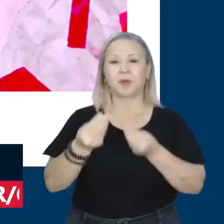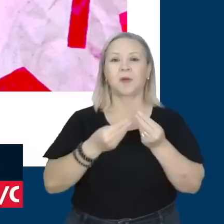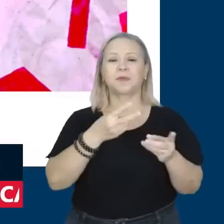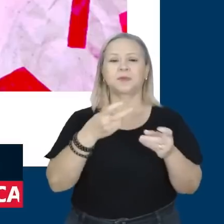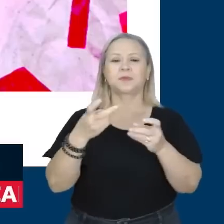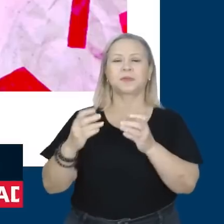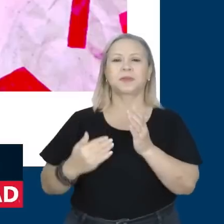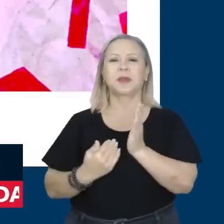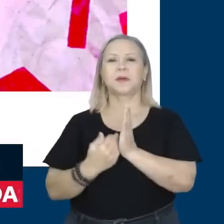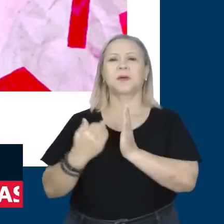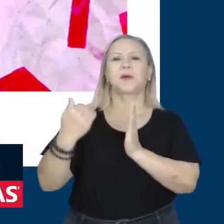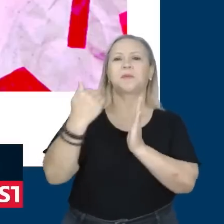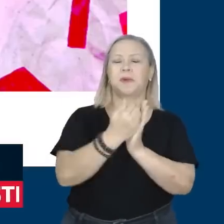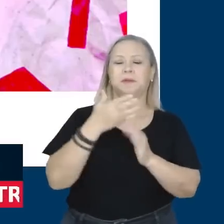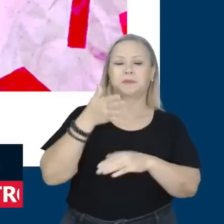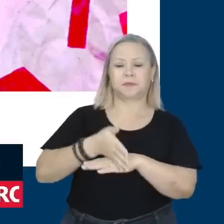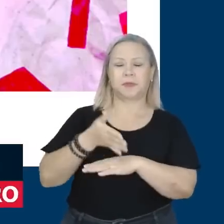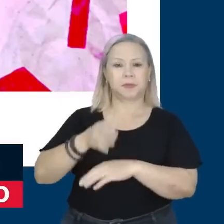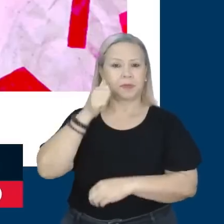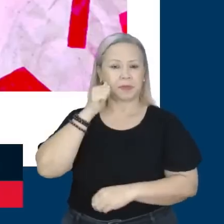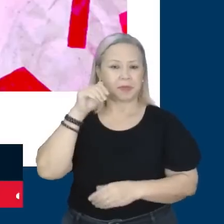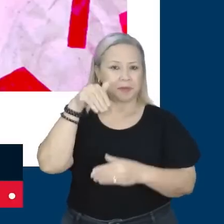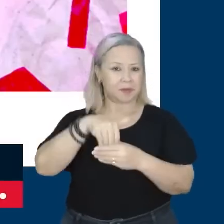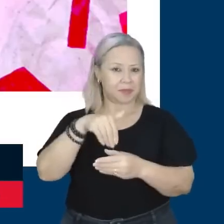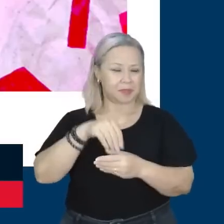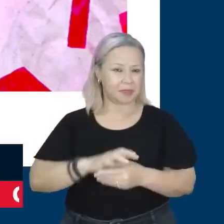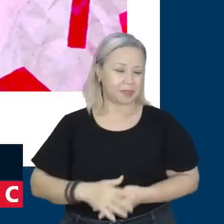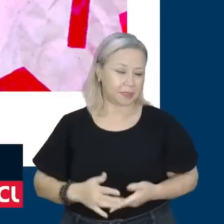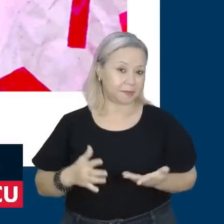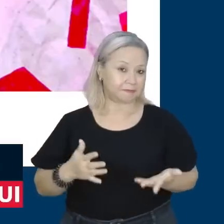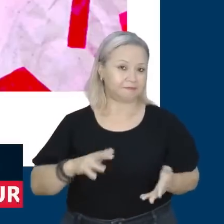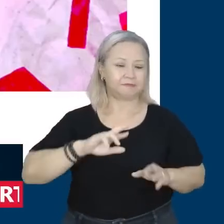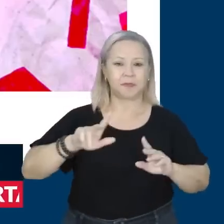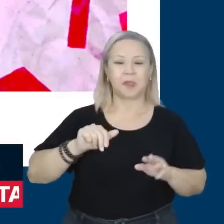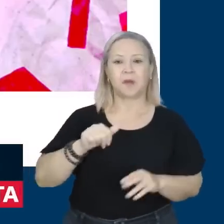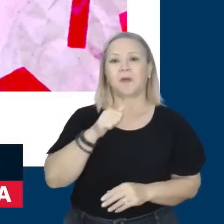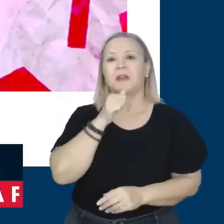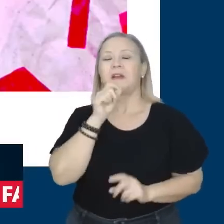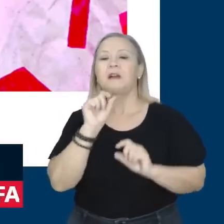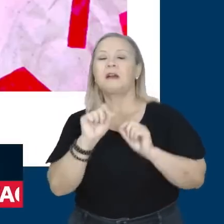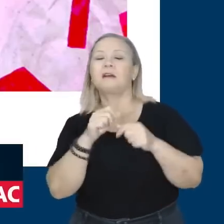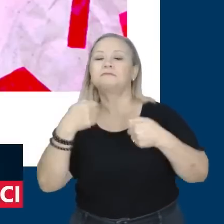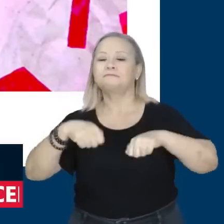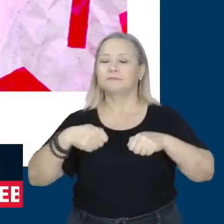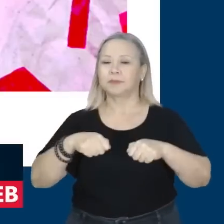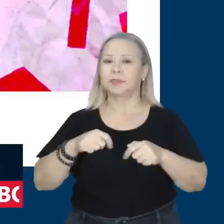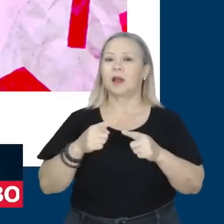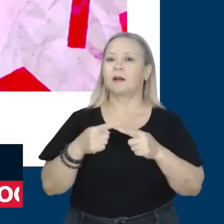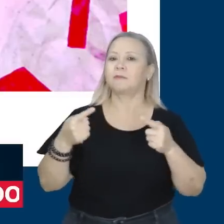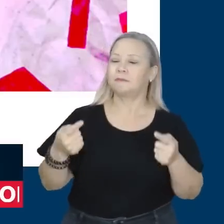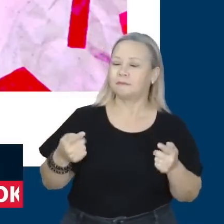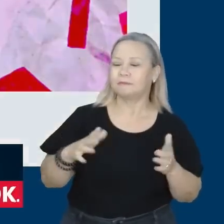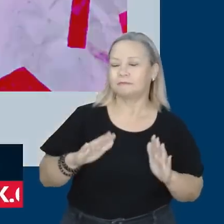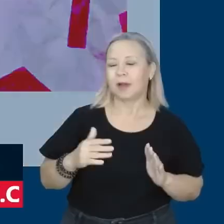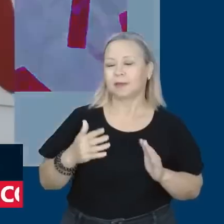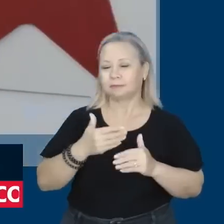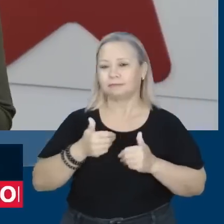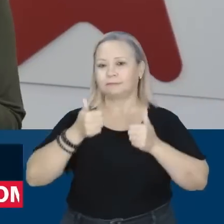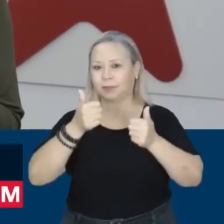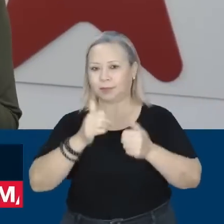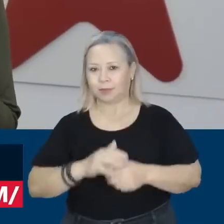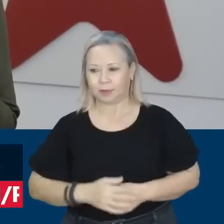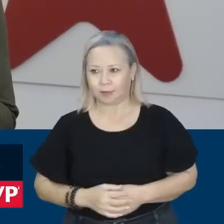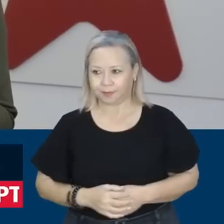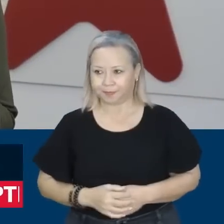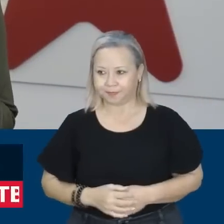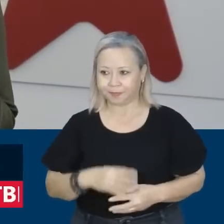participação das mulheres eleitas, que na minha opinião está longe de ser o ideal, né? A gente precisava de algo mais mais equilibrado aí com os homens também. E